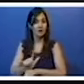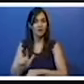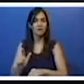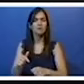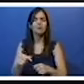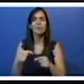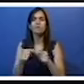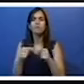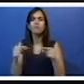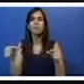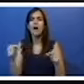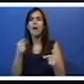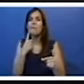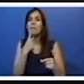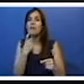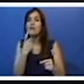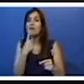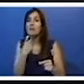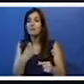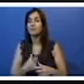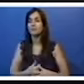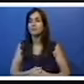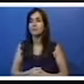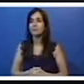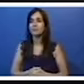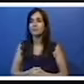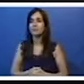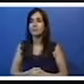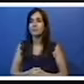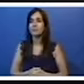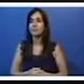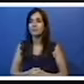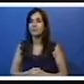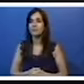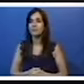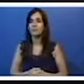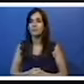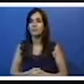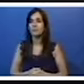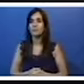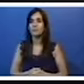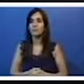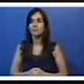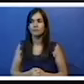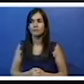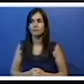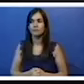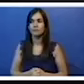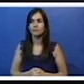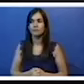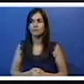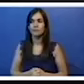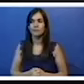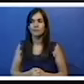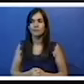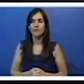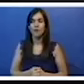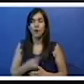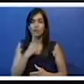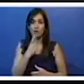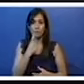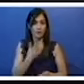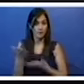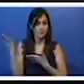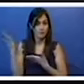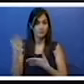Barra Vermelha olha/Vermelha pequenininha vamos lá a Barrinha